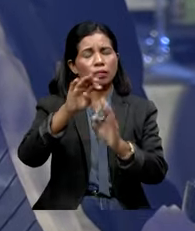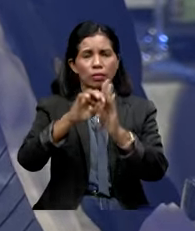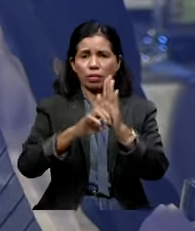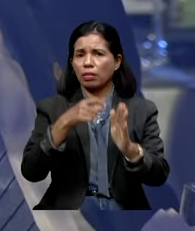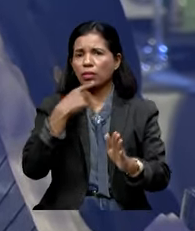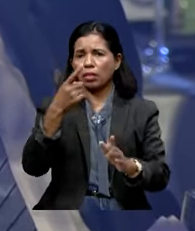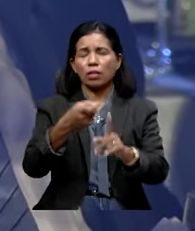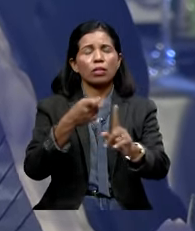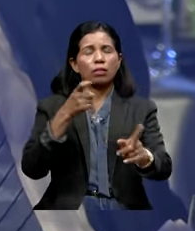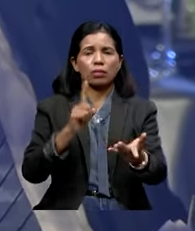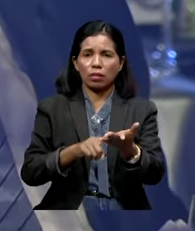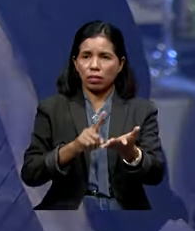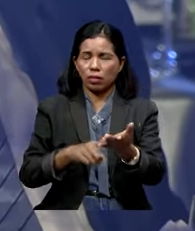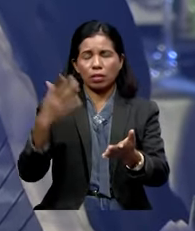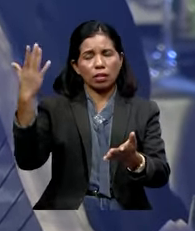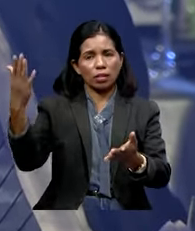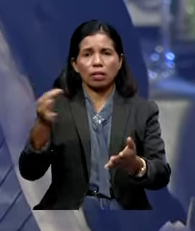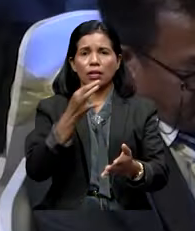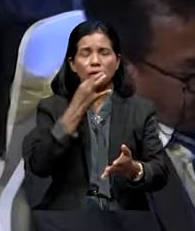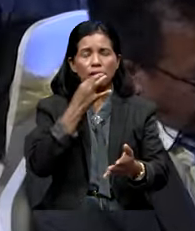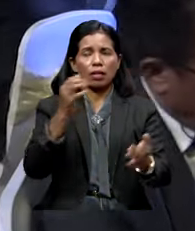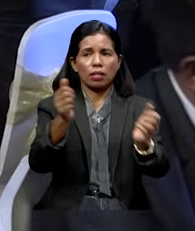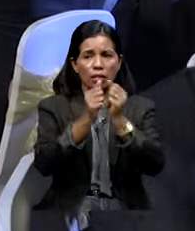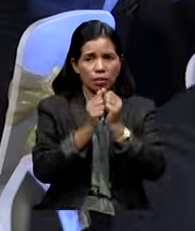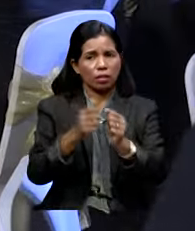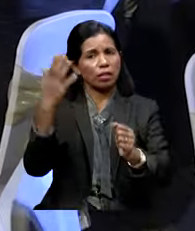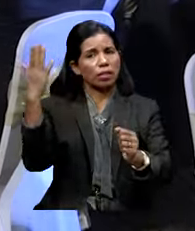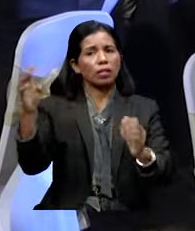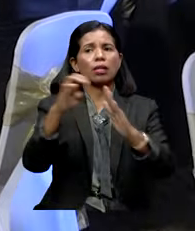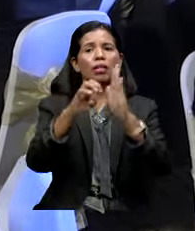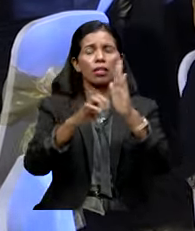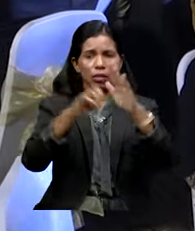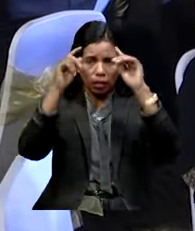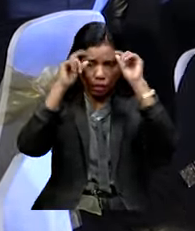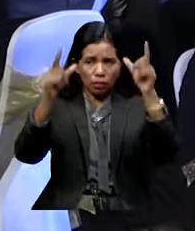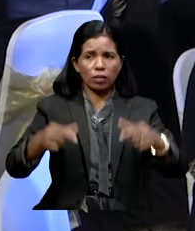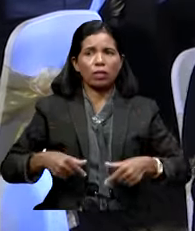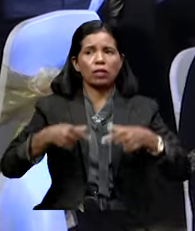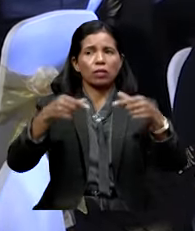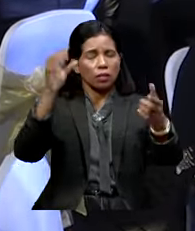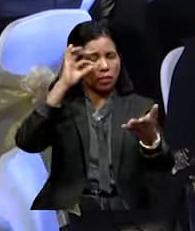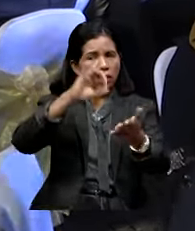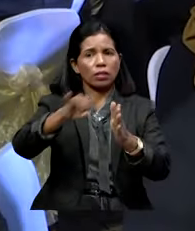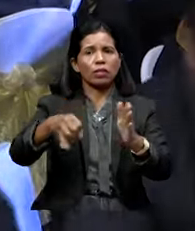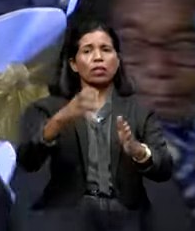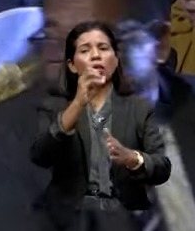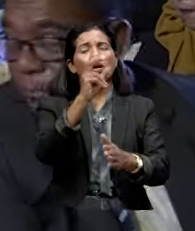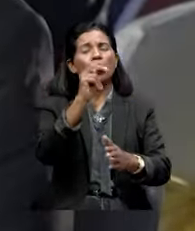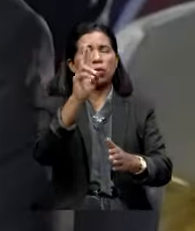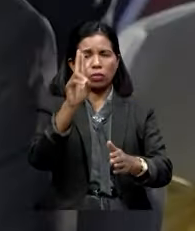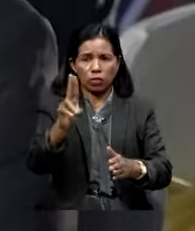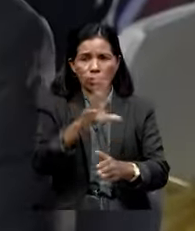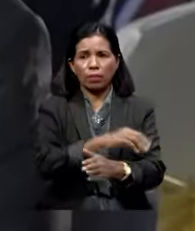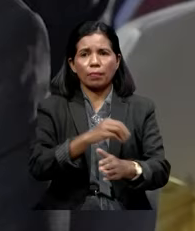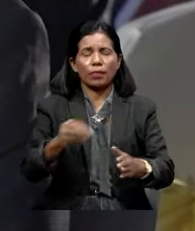ne lihusi discurso e azantar confraternização ne Estado Timor-Leste oferece para secretário-geral ONU, António